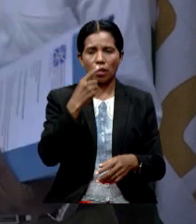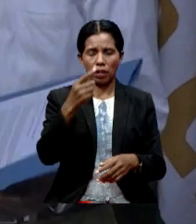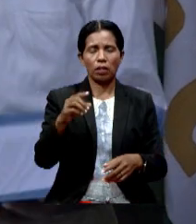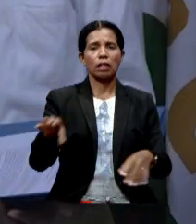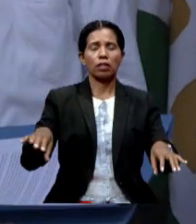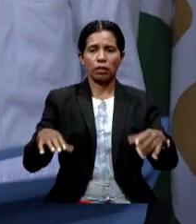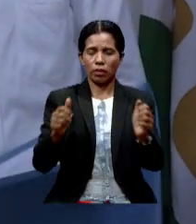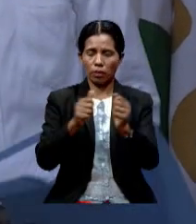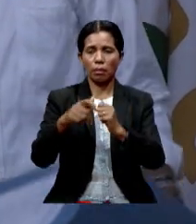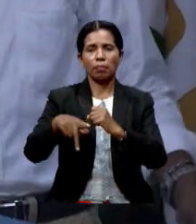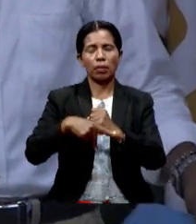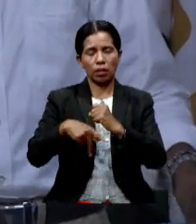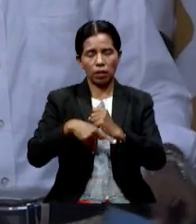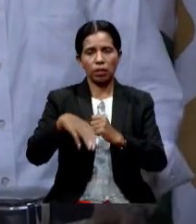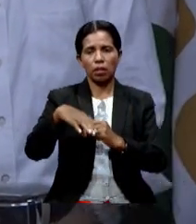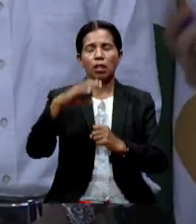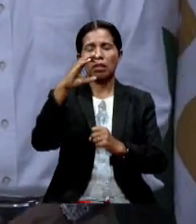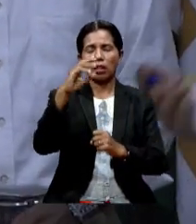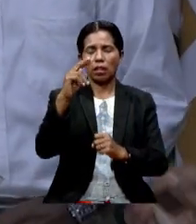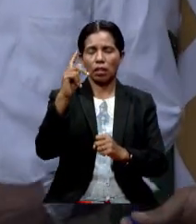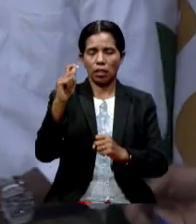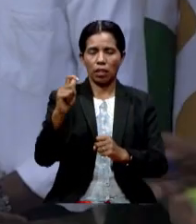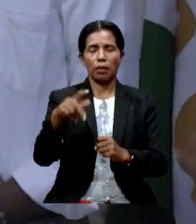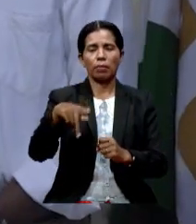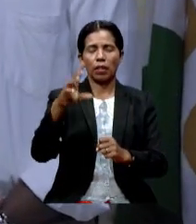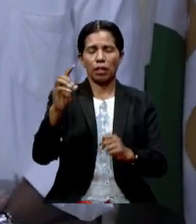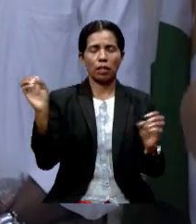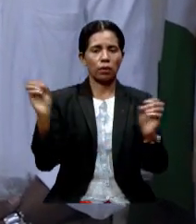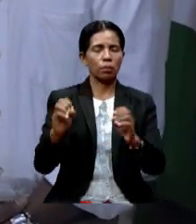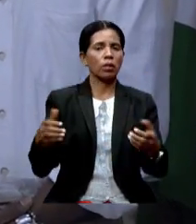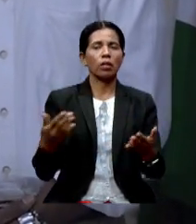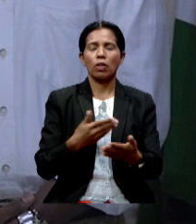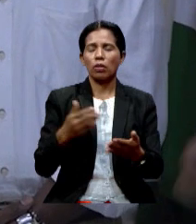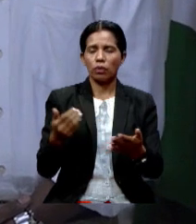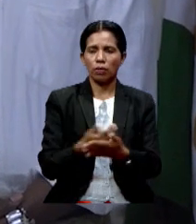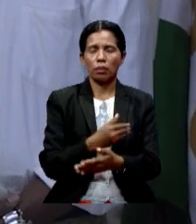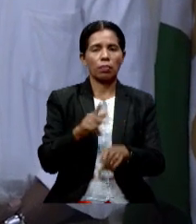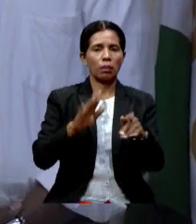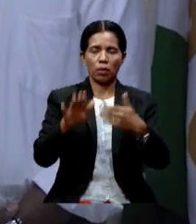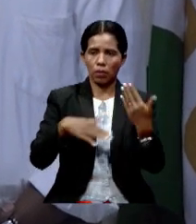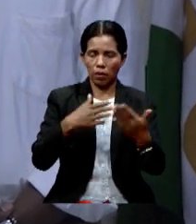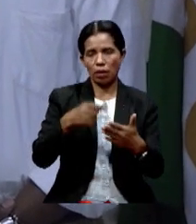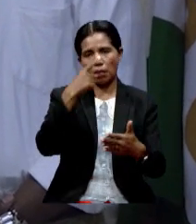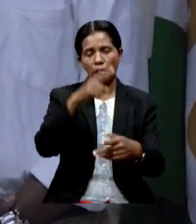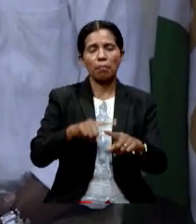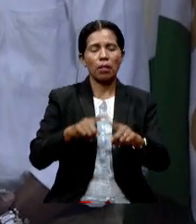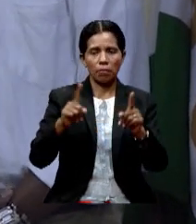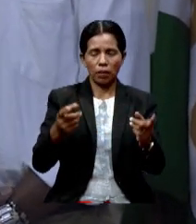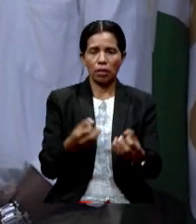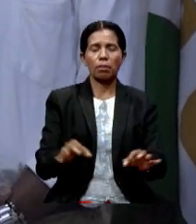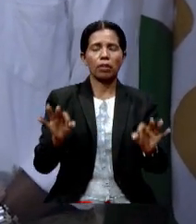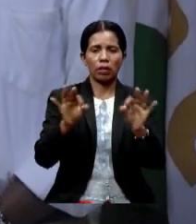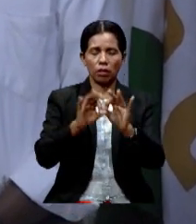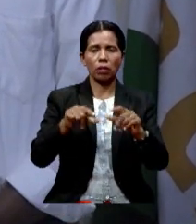coligação Partido Sinerte ao PD, nela os batfong ba sociedade civil, namos ba povo tomak, mai be prioridade e a